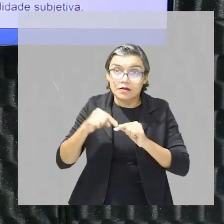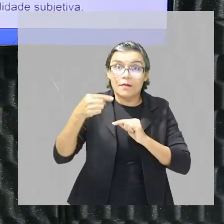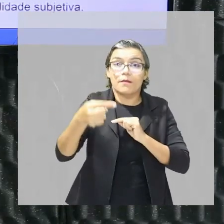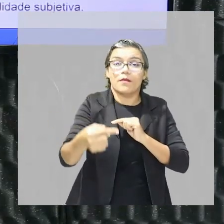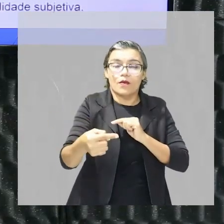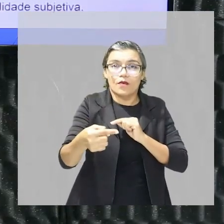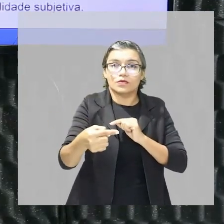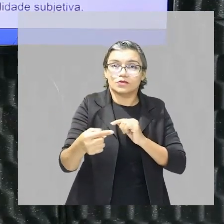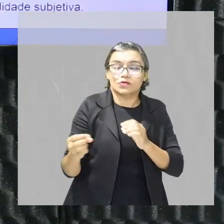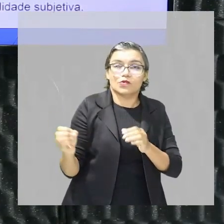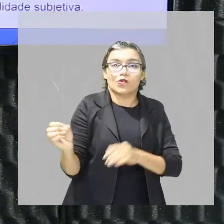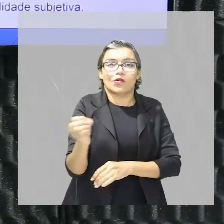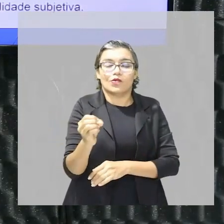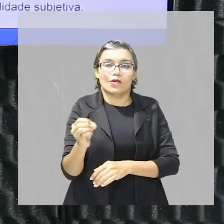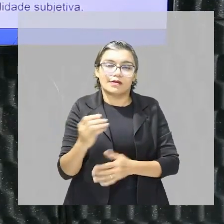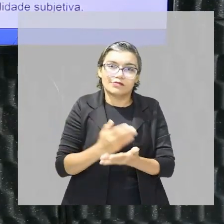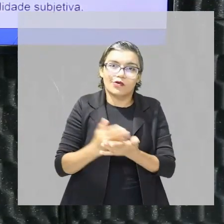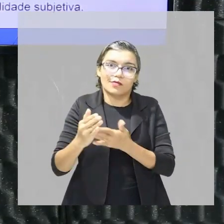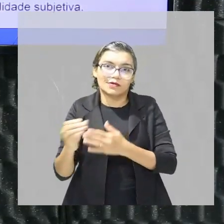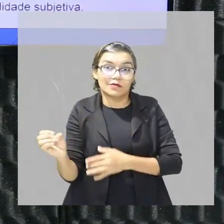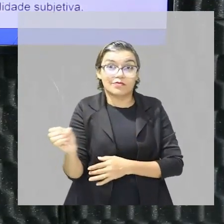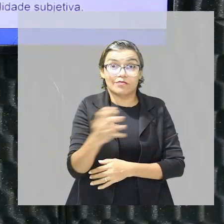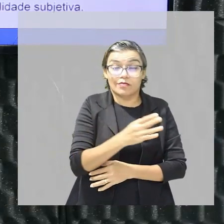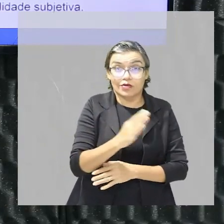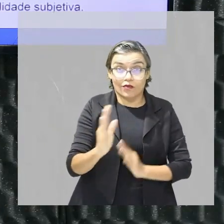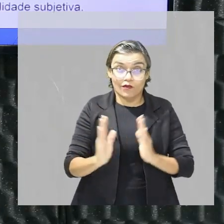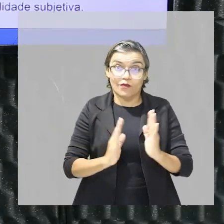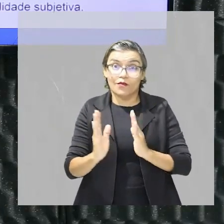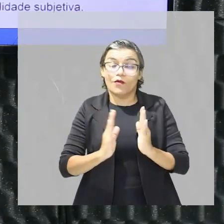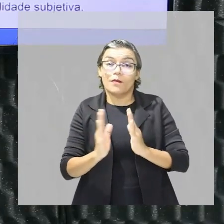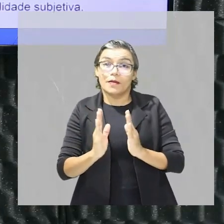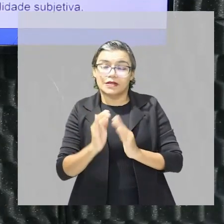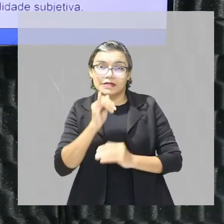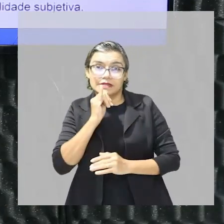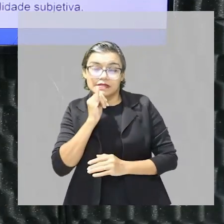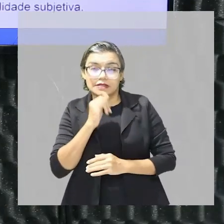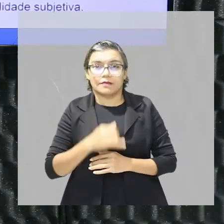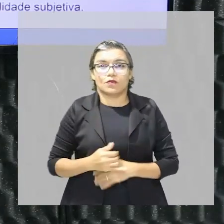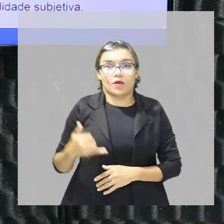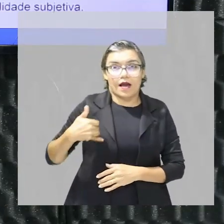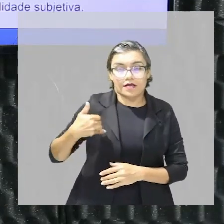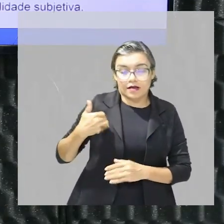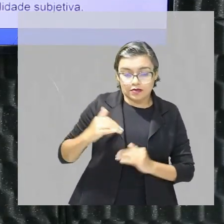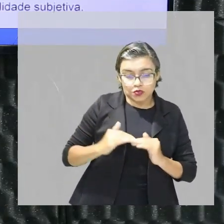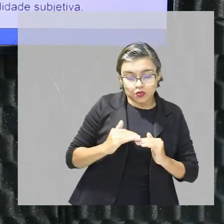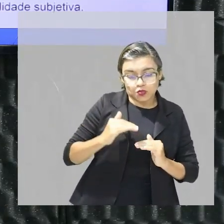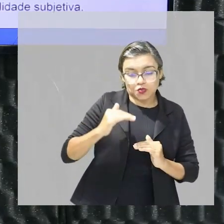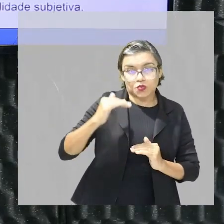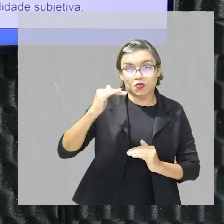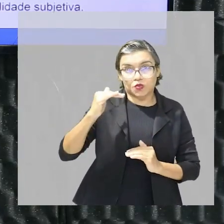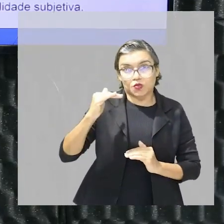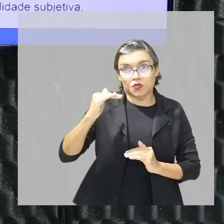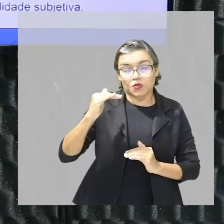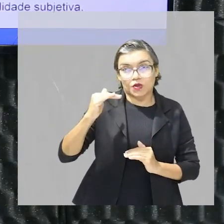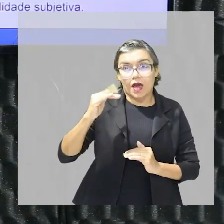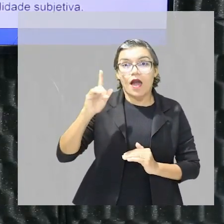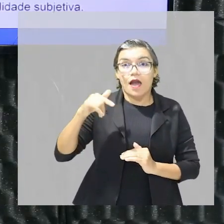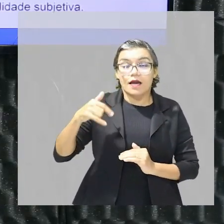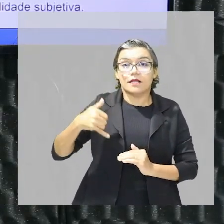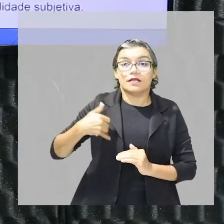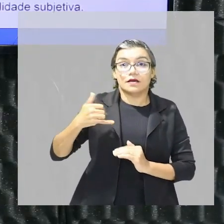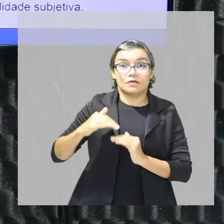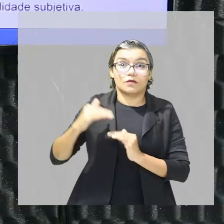inaugurar uma nova etapa dentro de si mesmo sair de uma menoridade e entrar para aquilo que eles chamam de maioridade